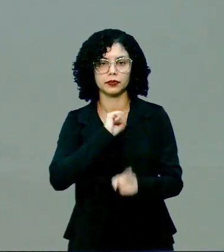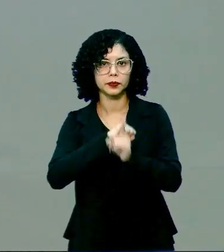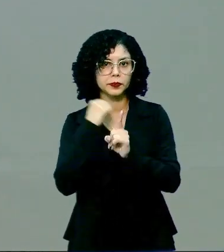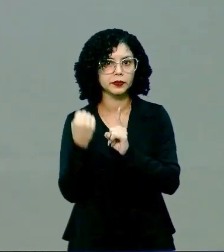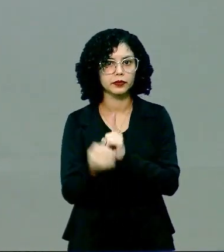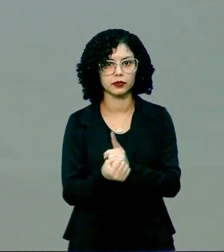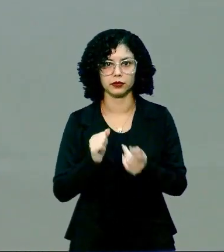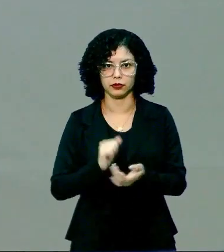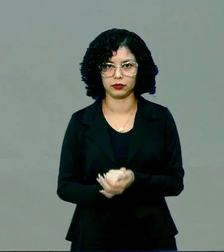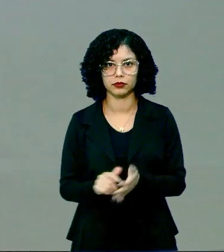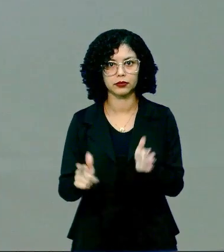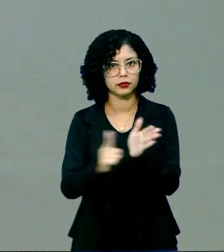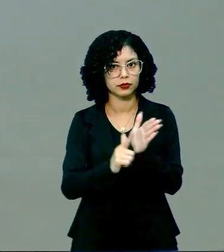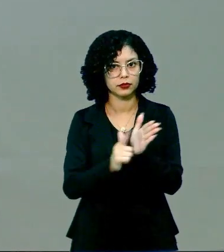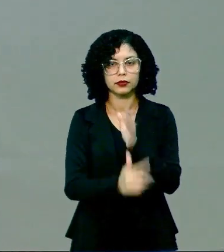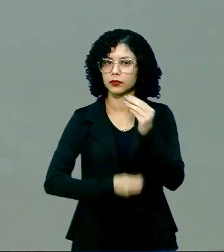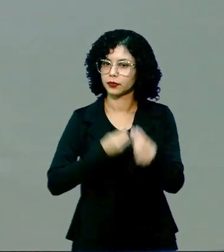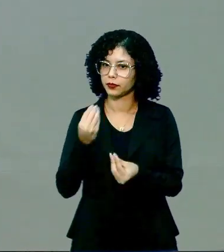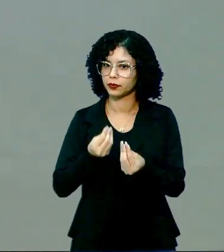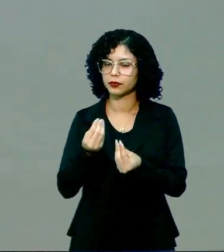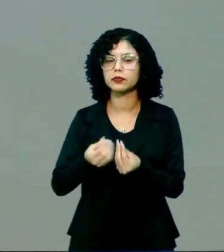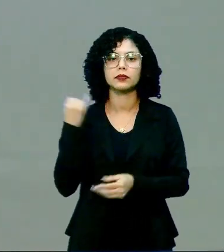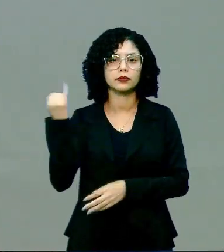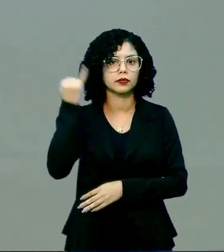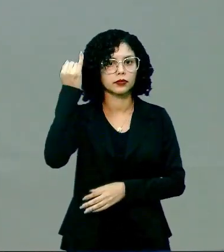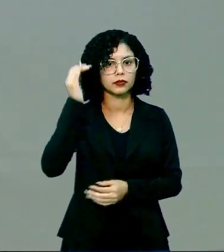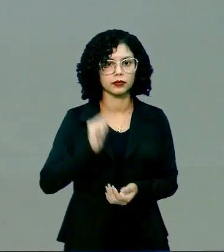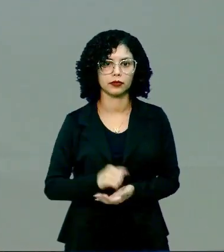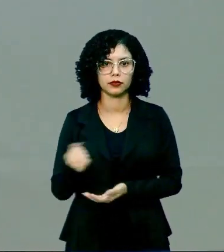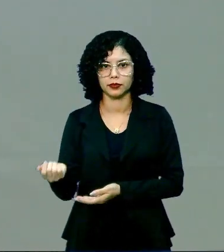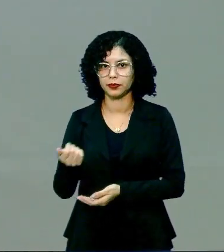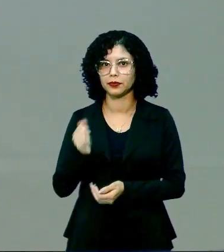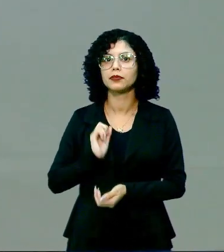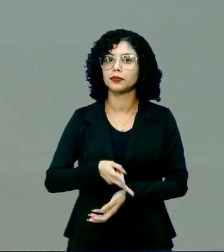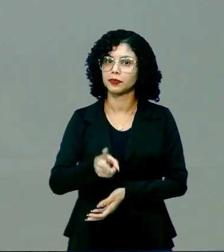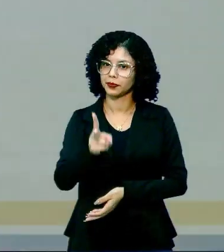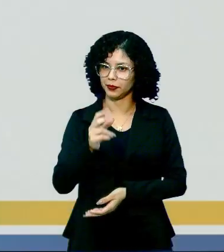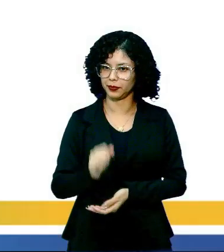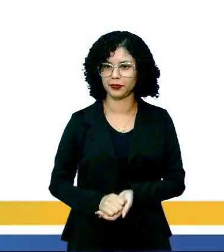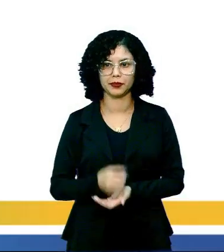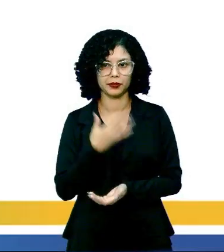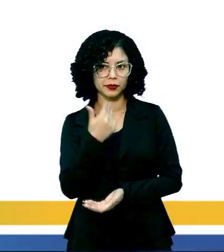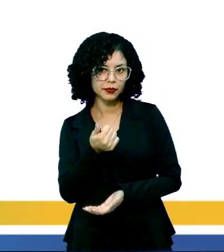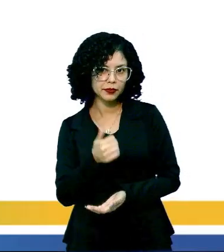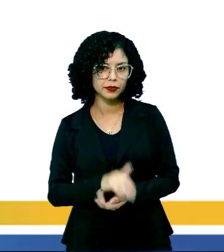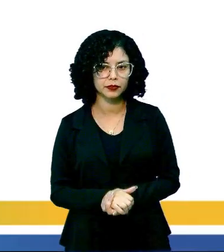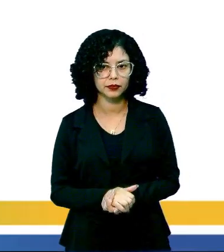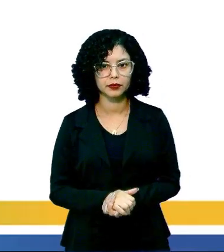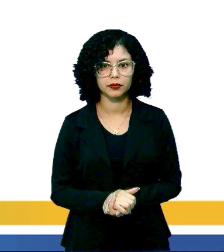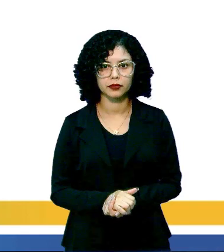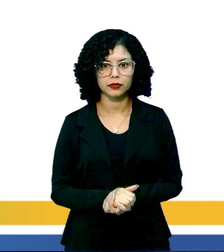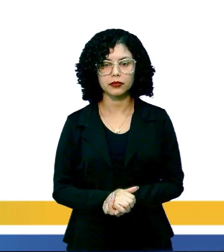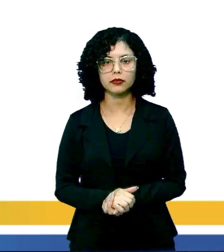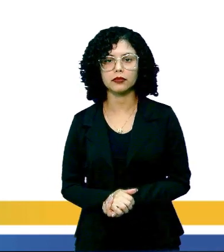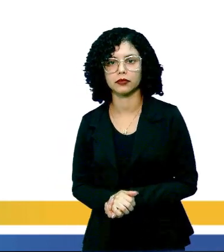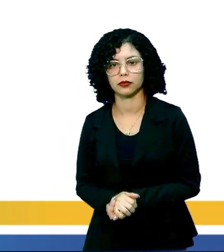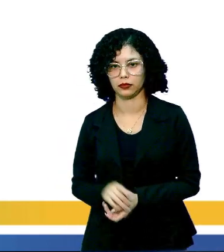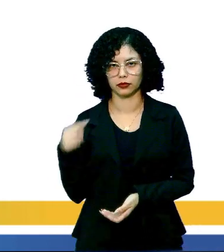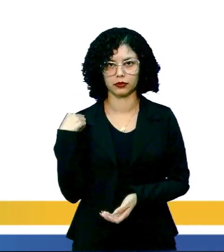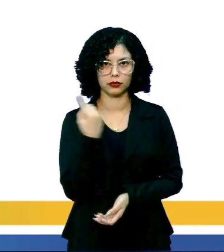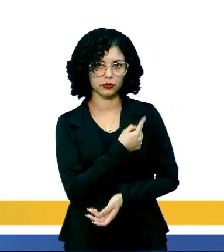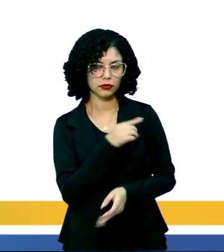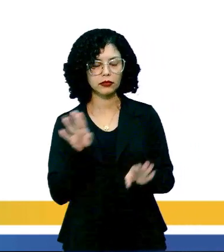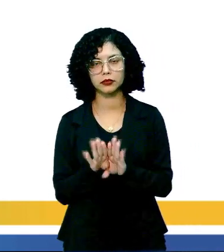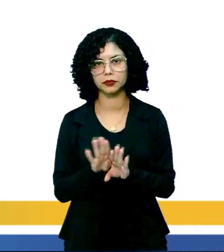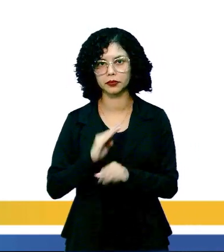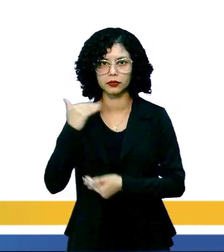social, acerca desse papel tão importante da literatura. Então, fica com a gente nas aulas seguintes, tá? E aí, a gente